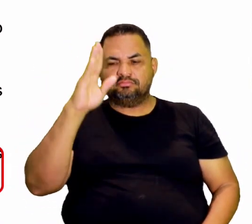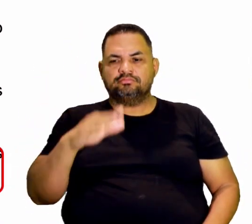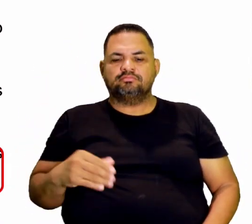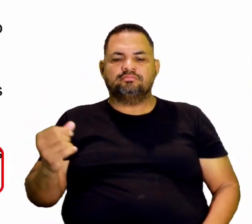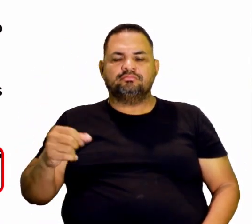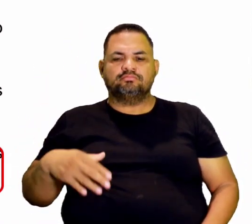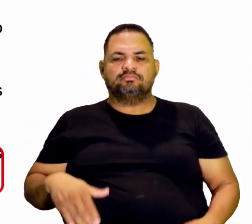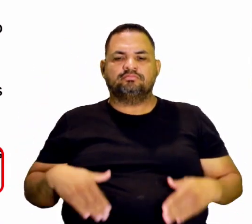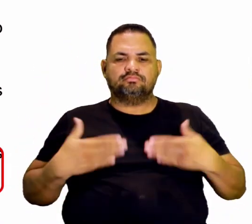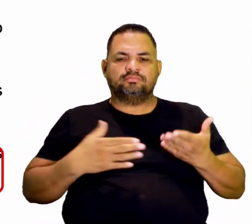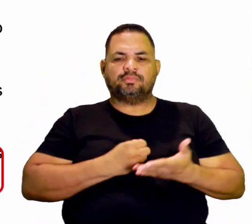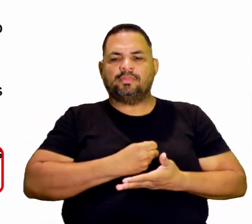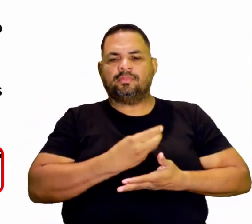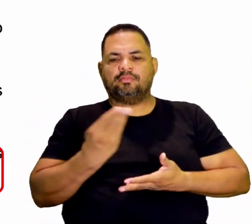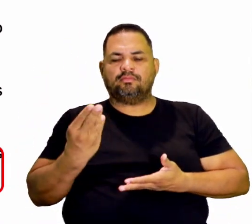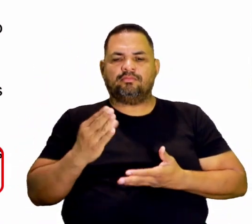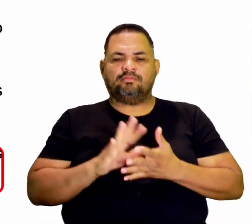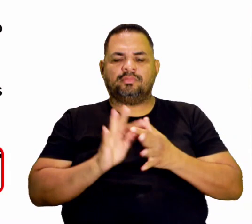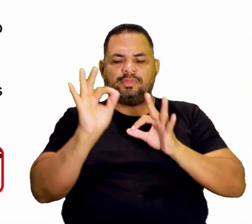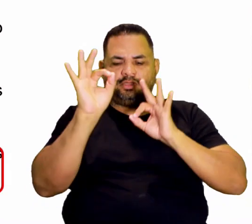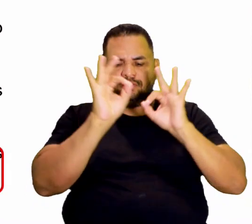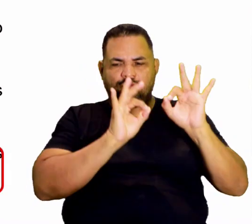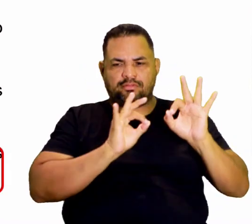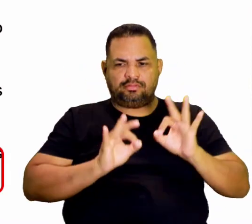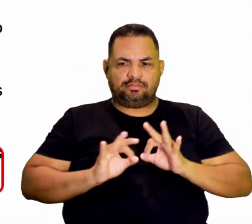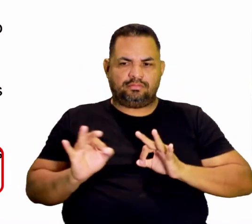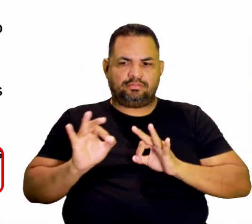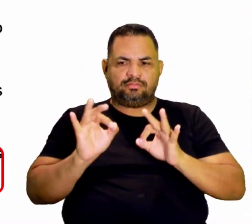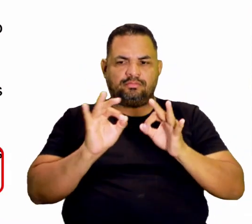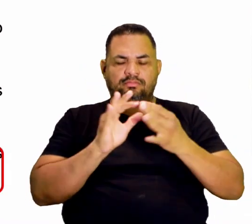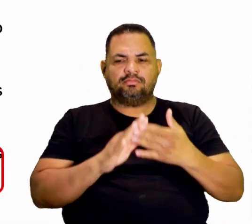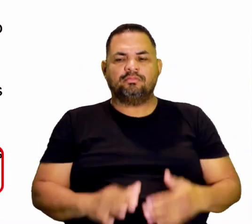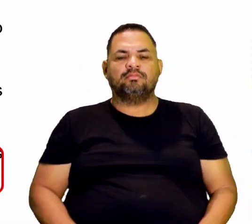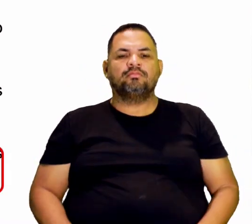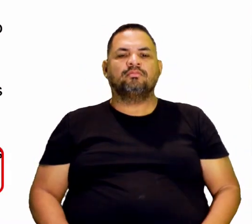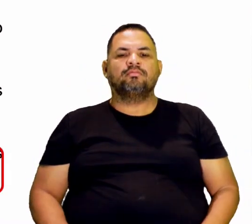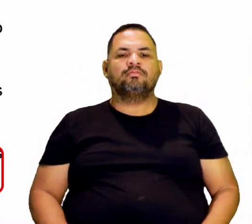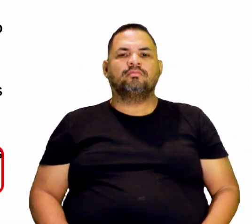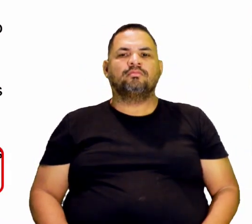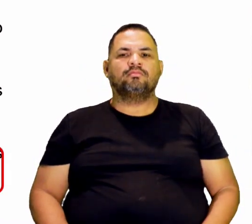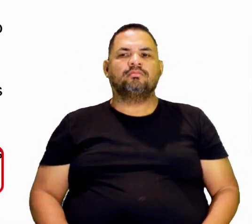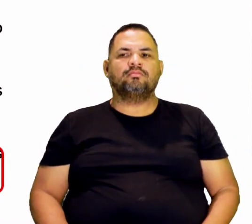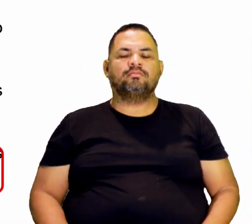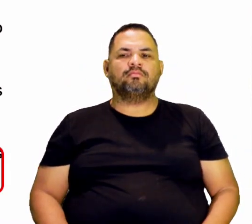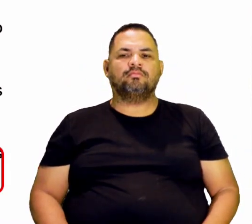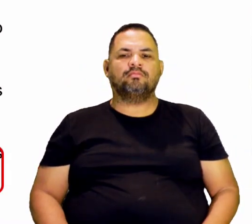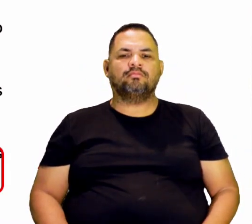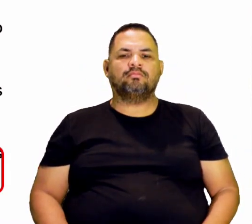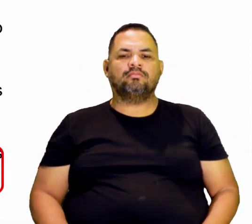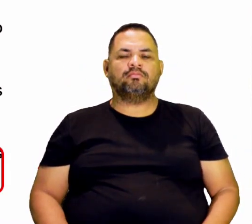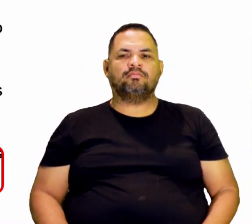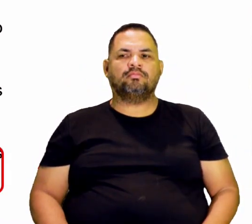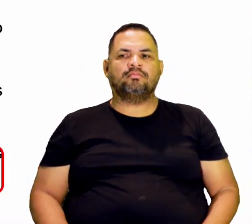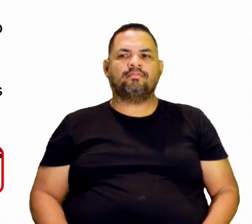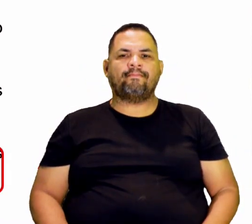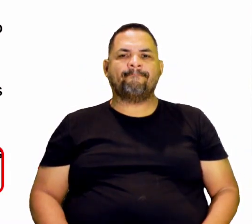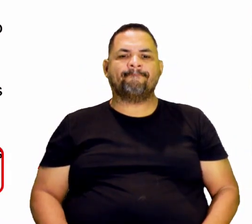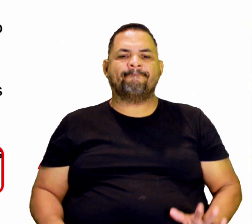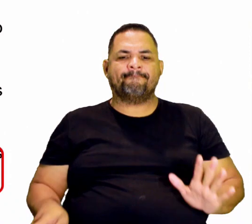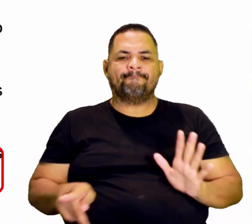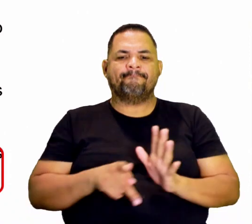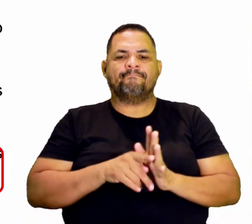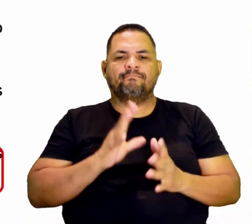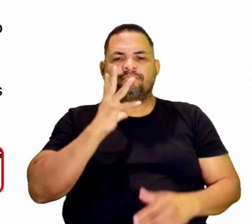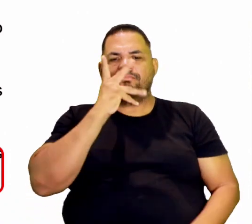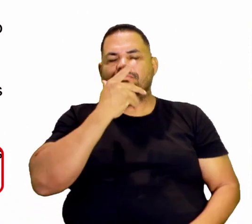incidência nas formas é o que também dá o valor atribuído à própria